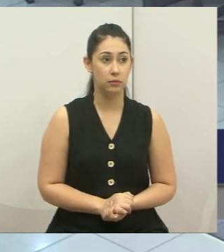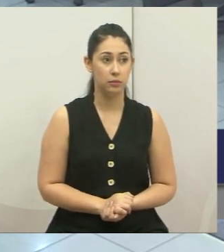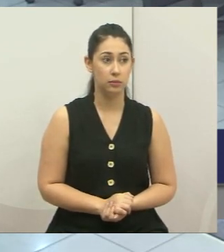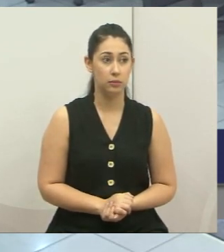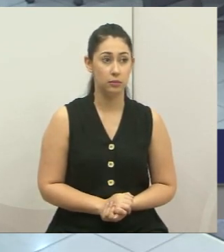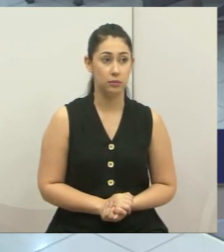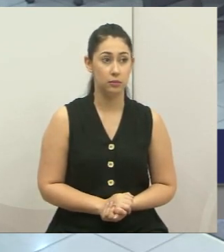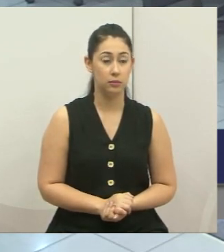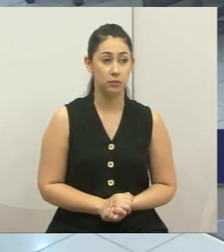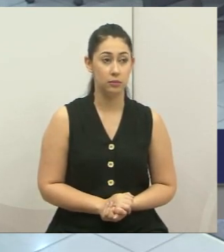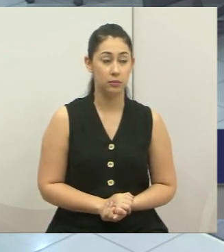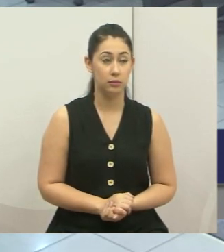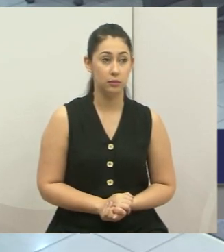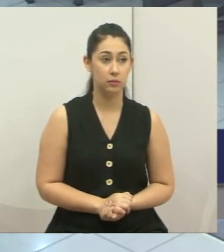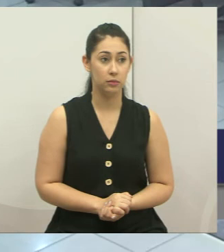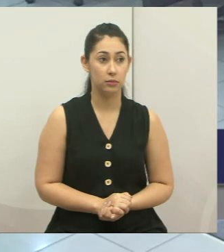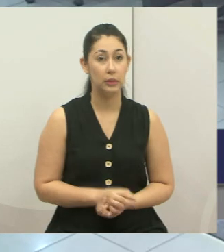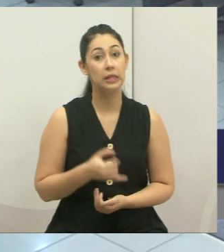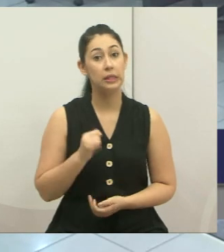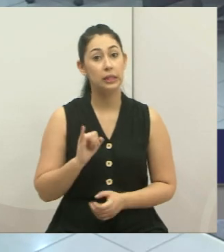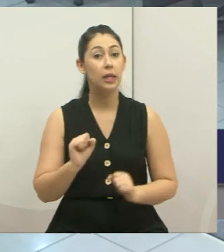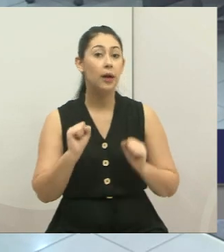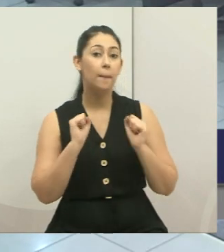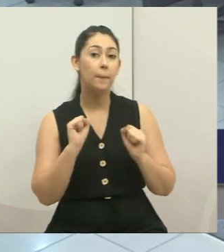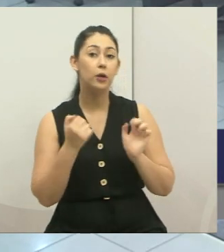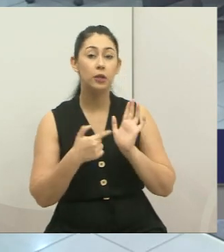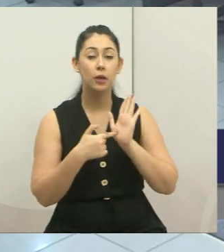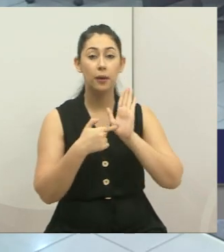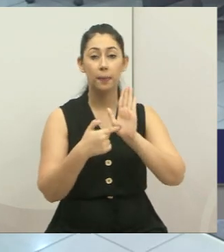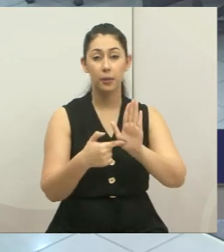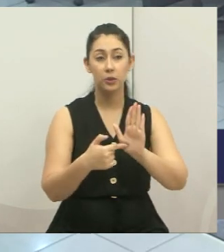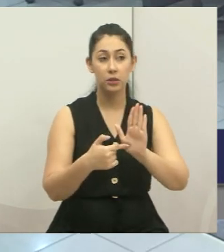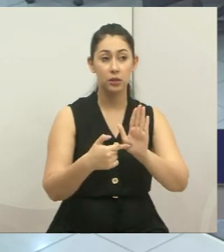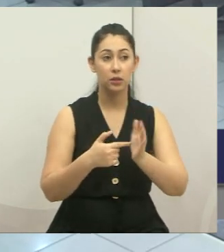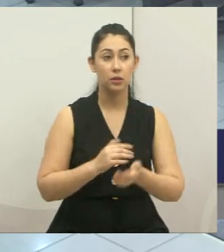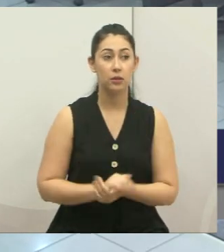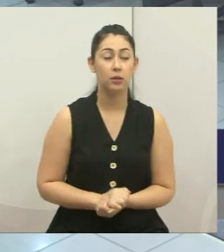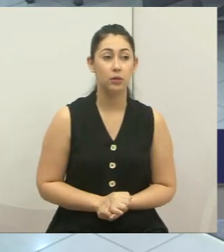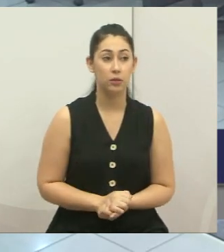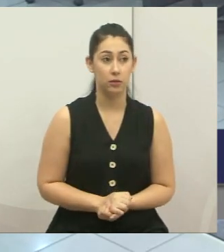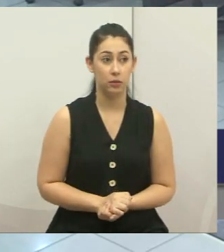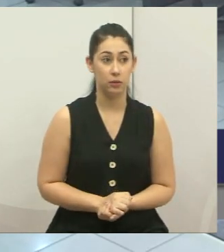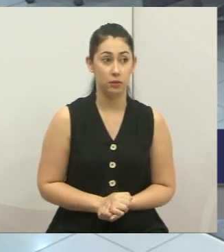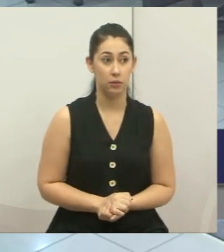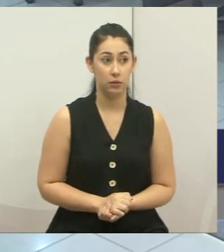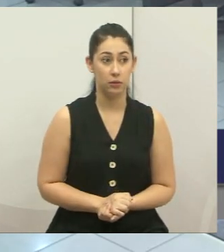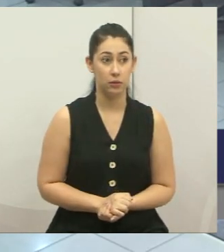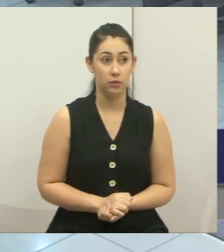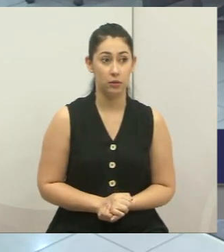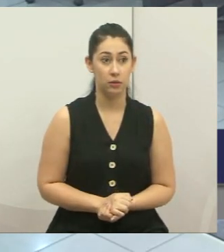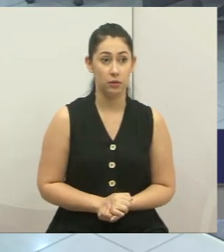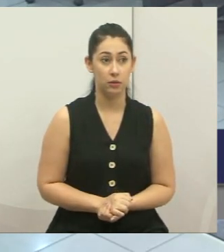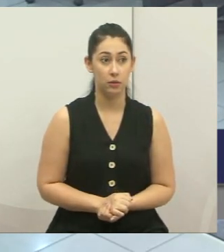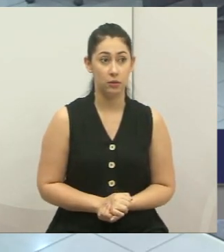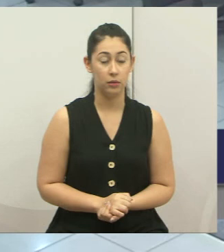Se puderem colocar a tela do notebook, por favor, ali na transmissão.